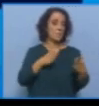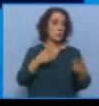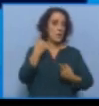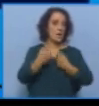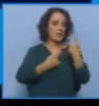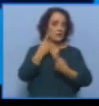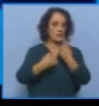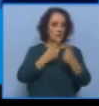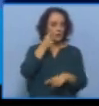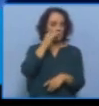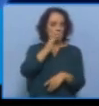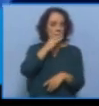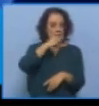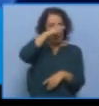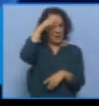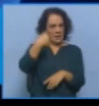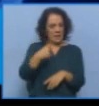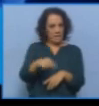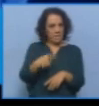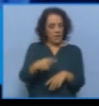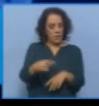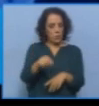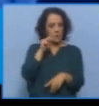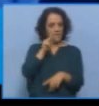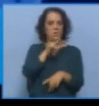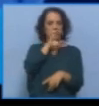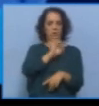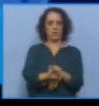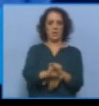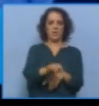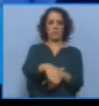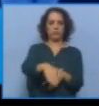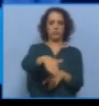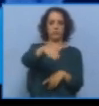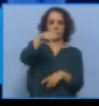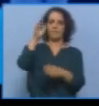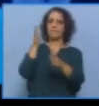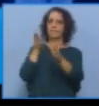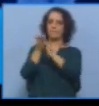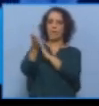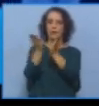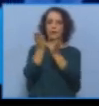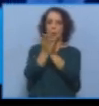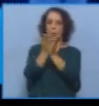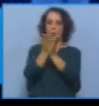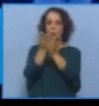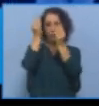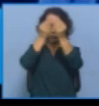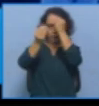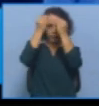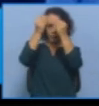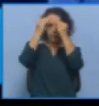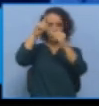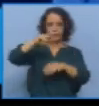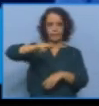de ver um filho ir para o seminário para depois ser sacerdote. Mas também dos